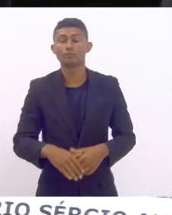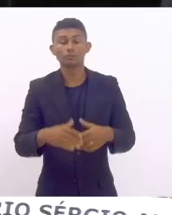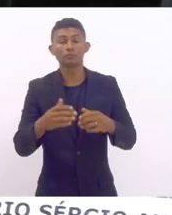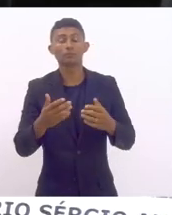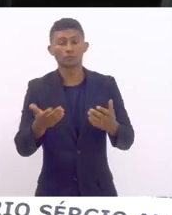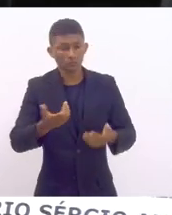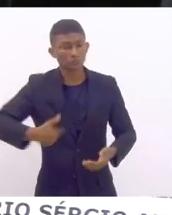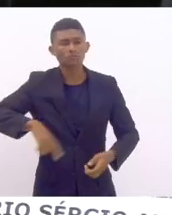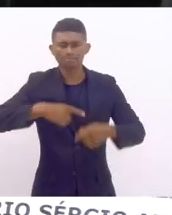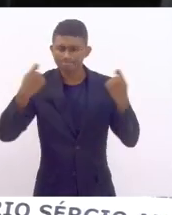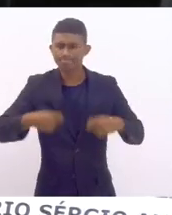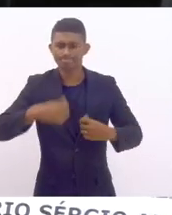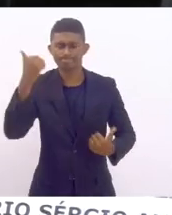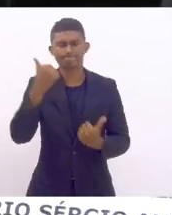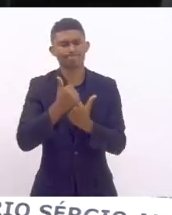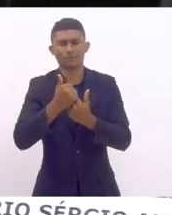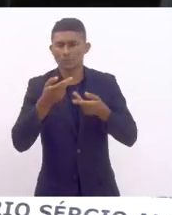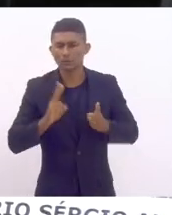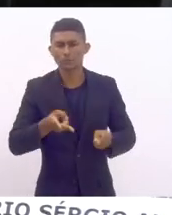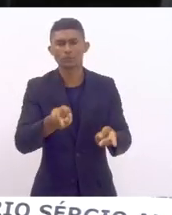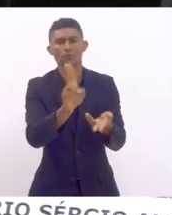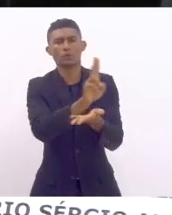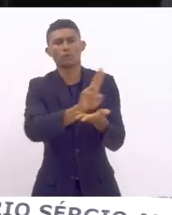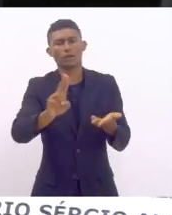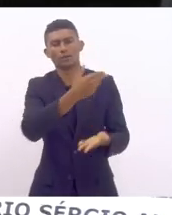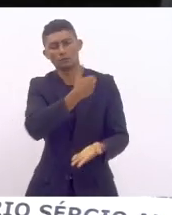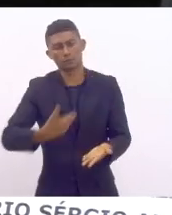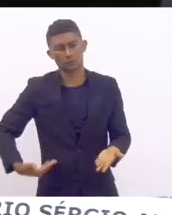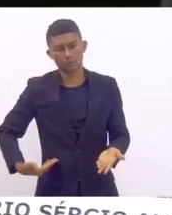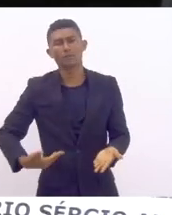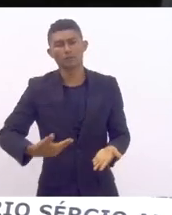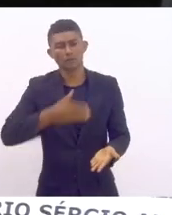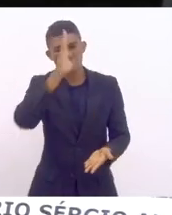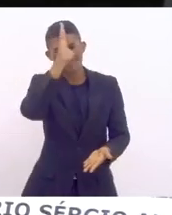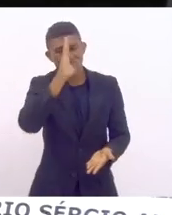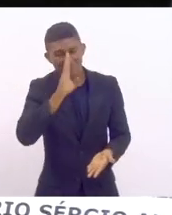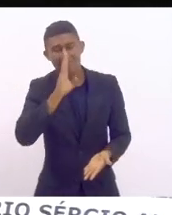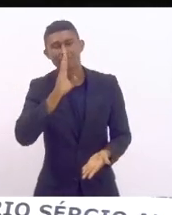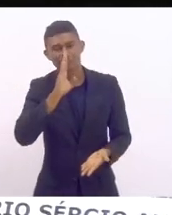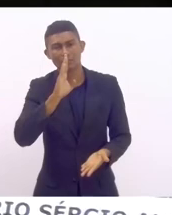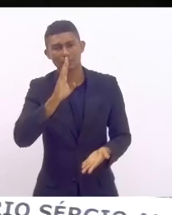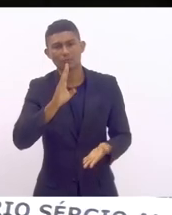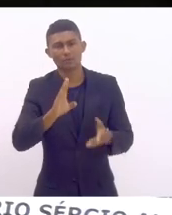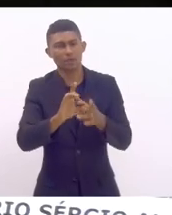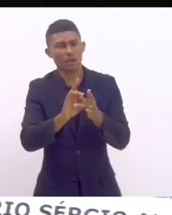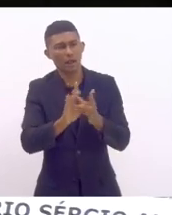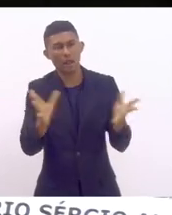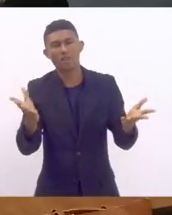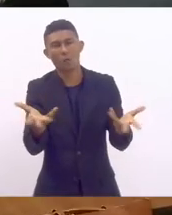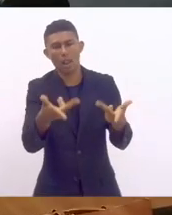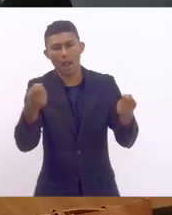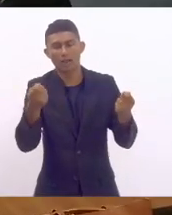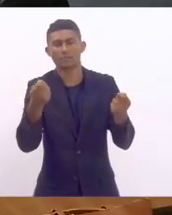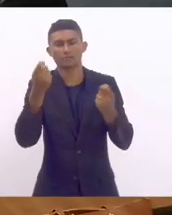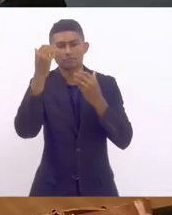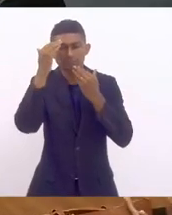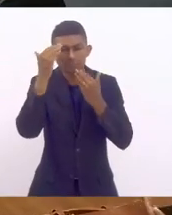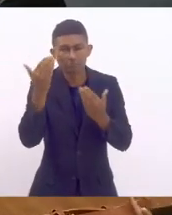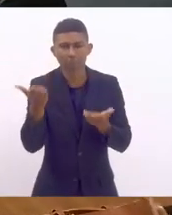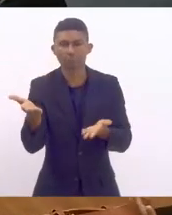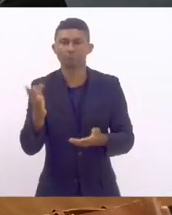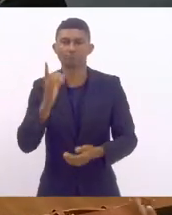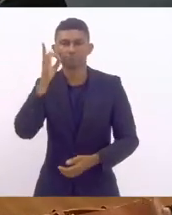defendamos e vamos defender a universidade pública gratuita e de qualidade Muito obrigado deputado